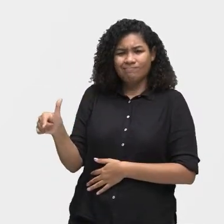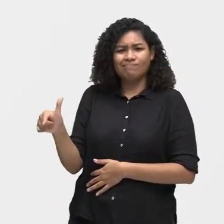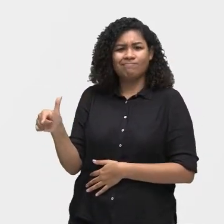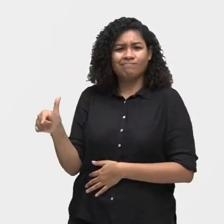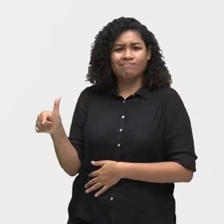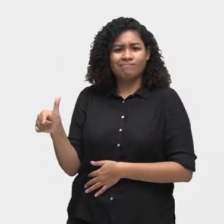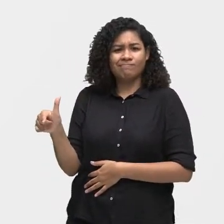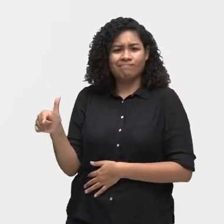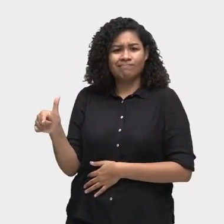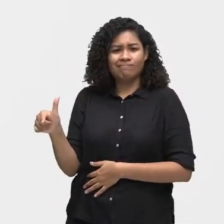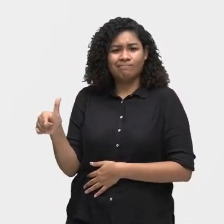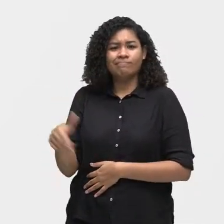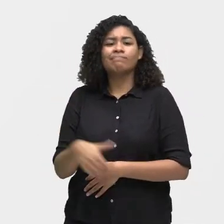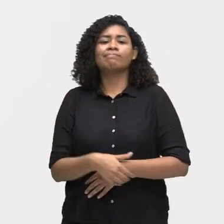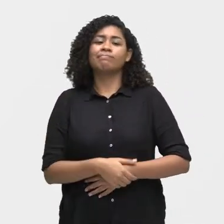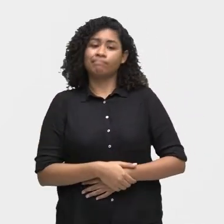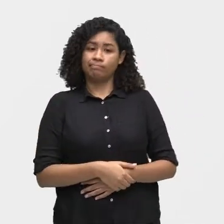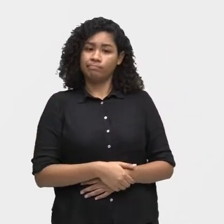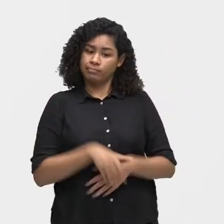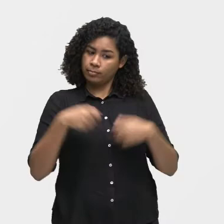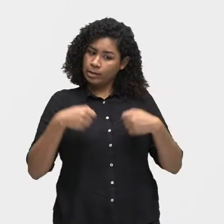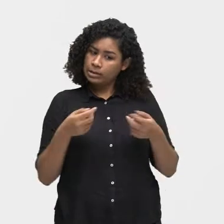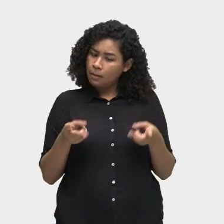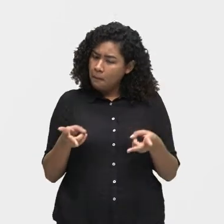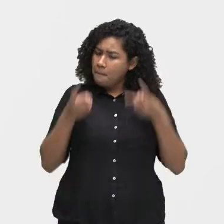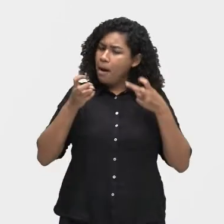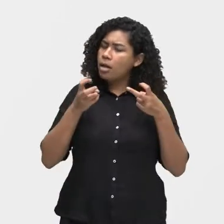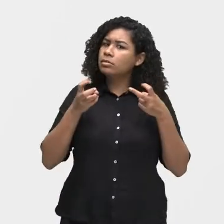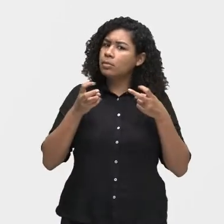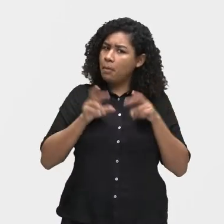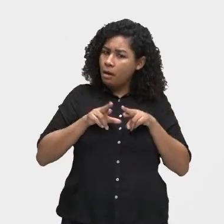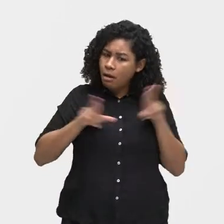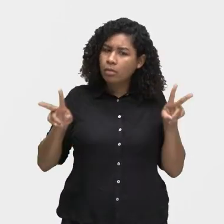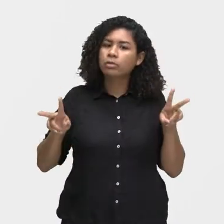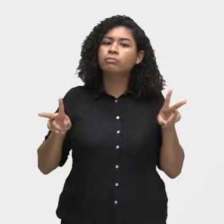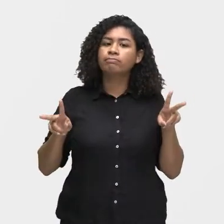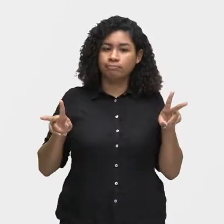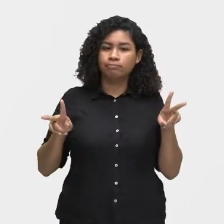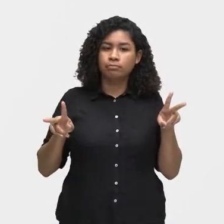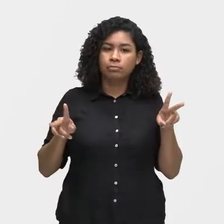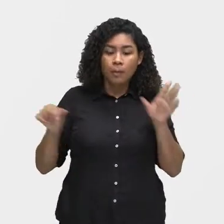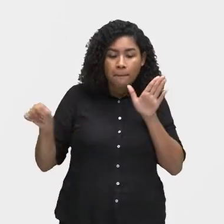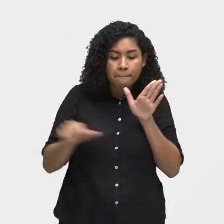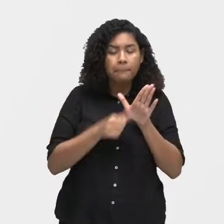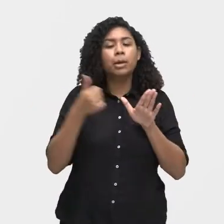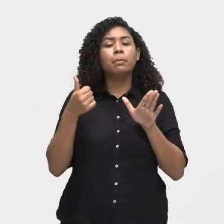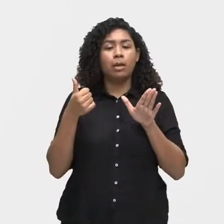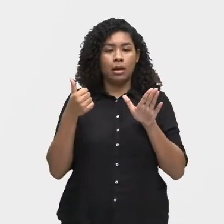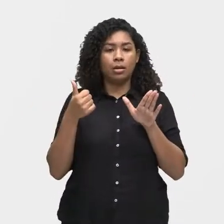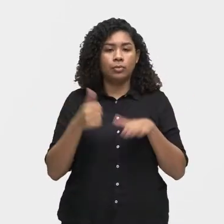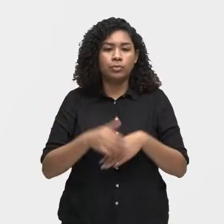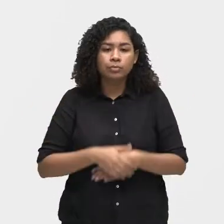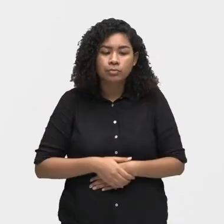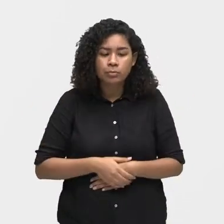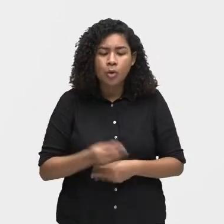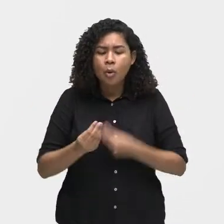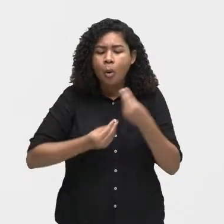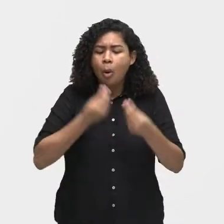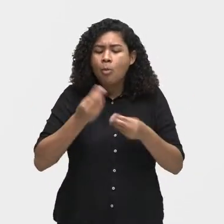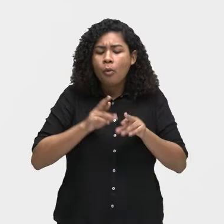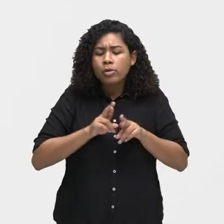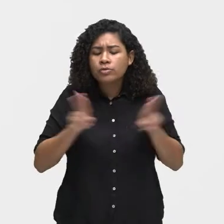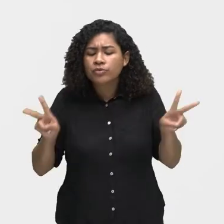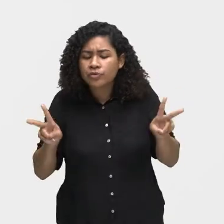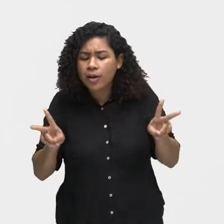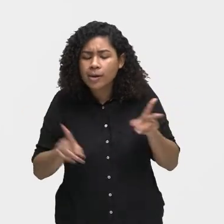injusto. Tá? Então, essa é a primeira ideia que a gente tem que pensar. Qual é a distinção? Qual é